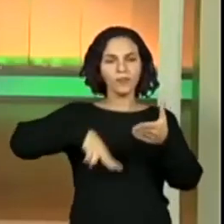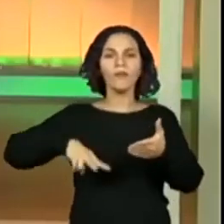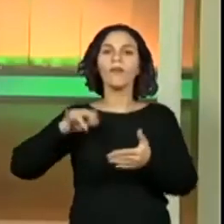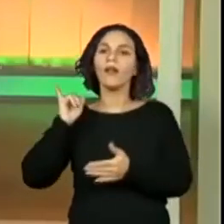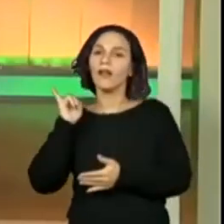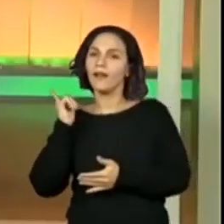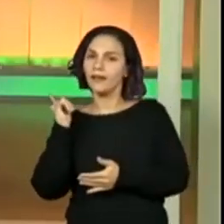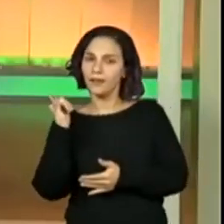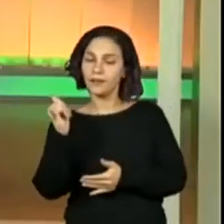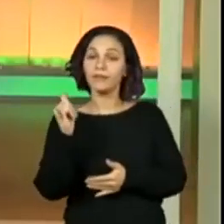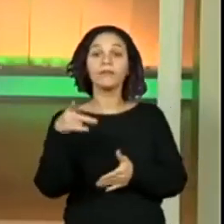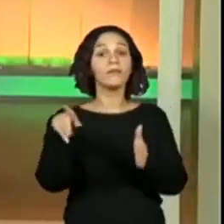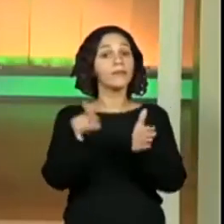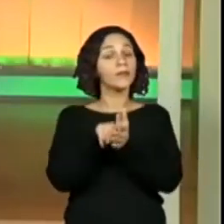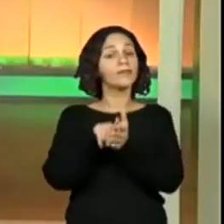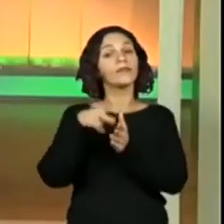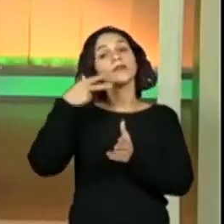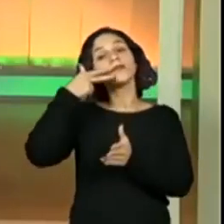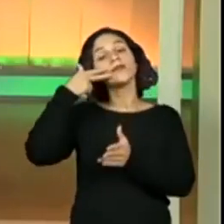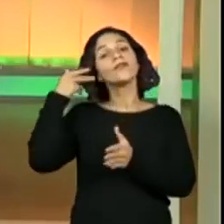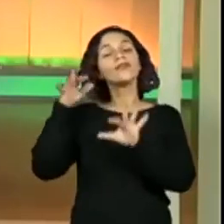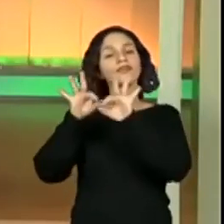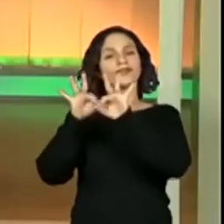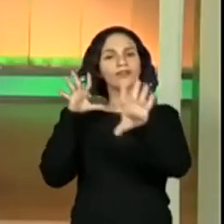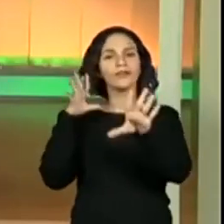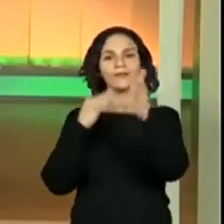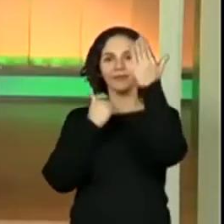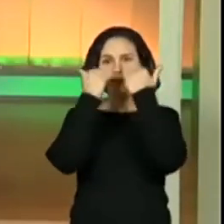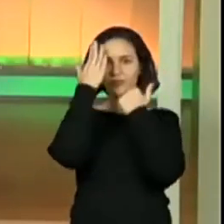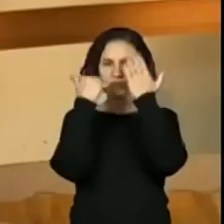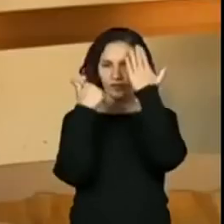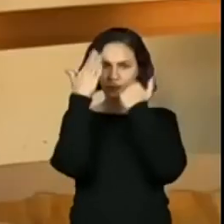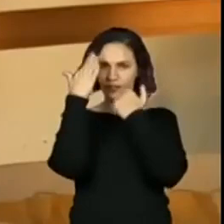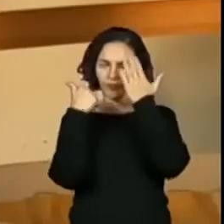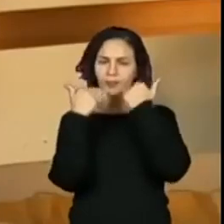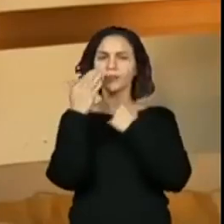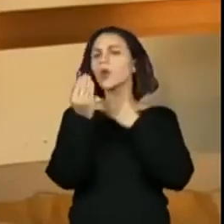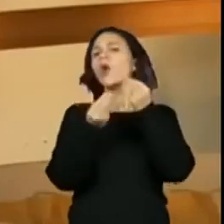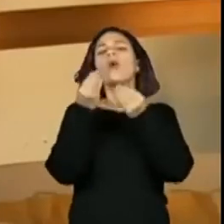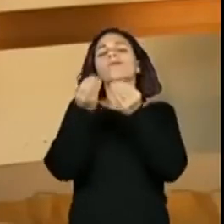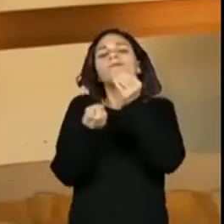agora, tupi, né, do princípio como a noite surgiu.